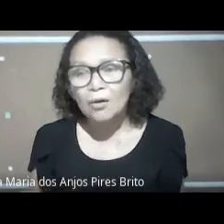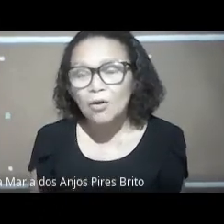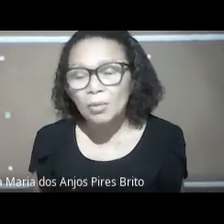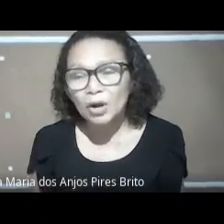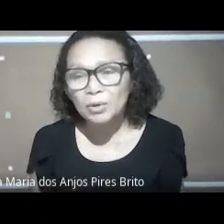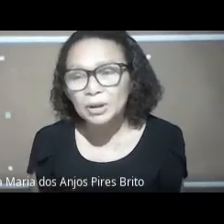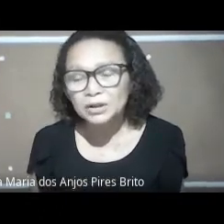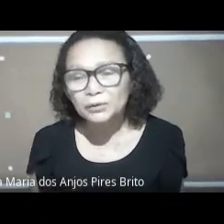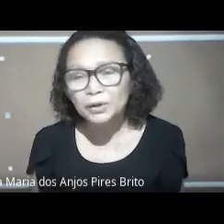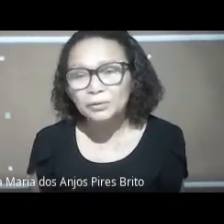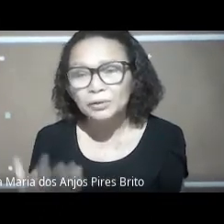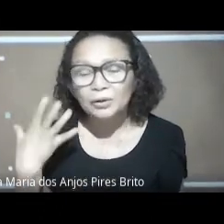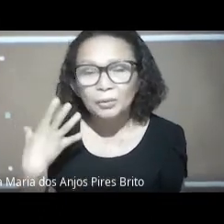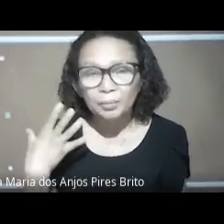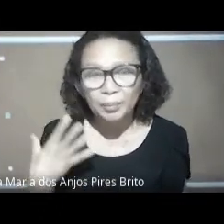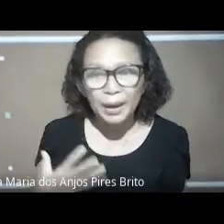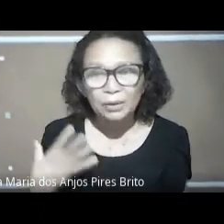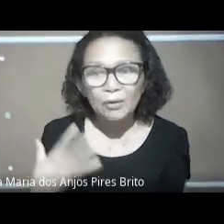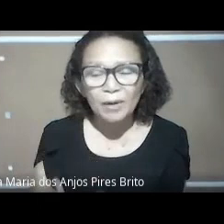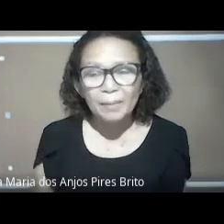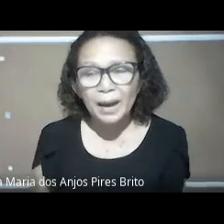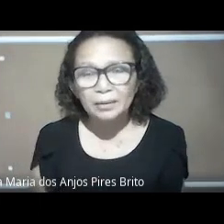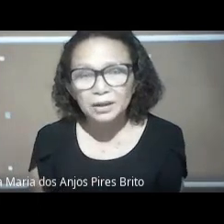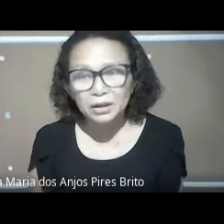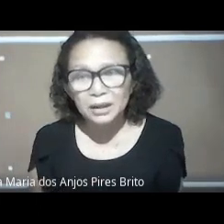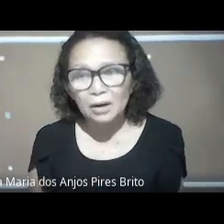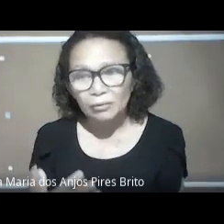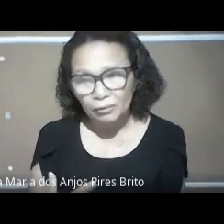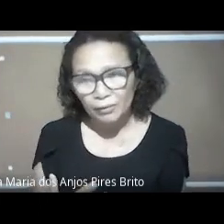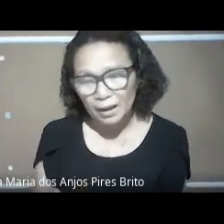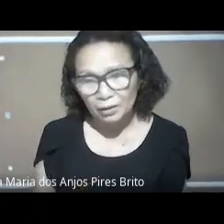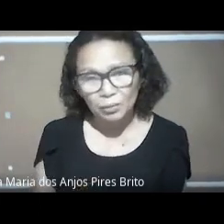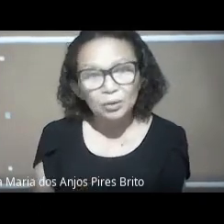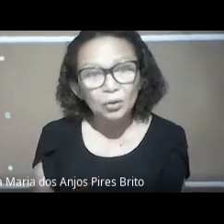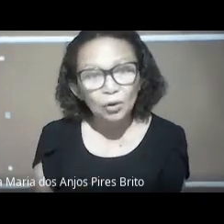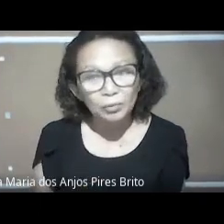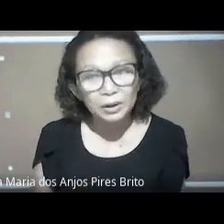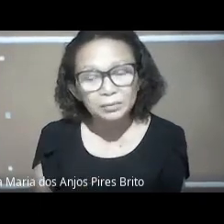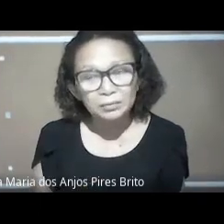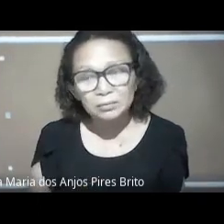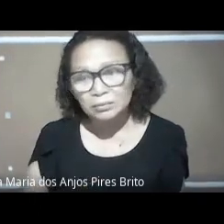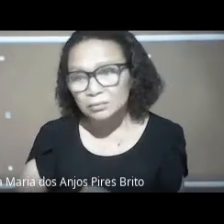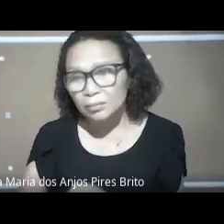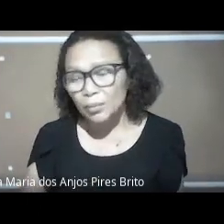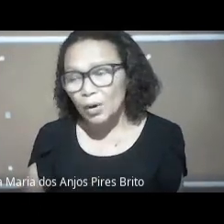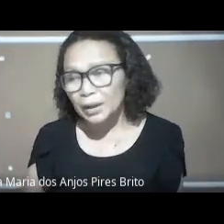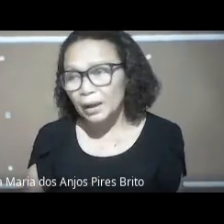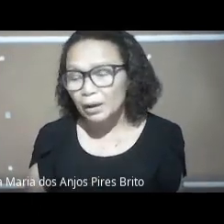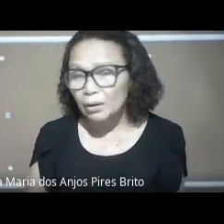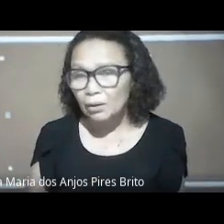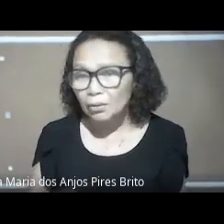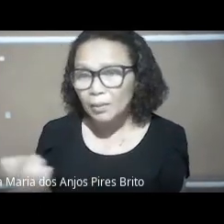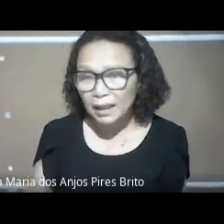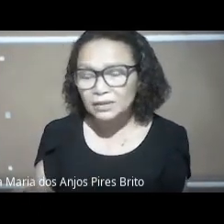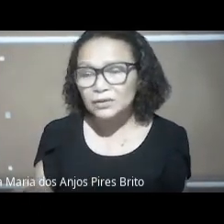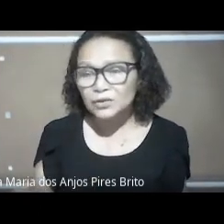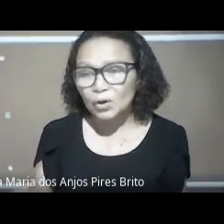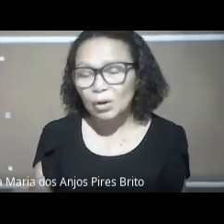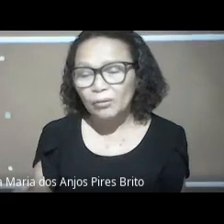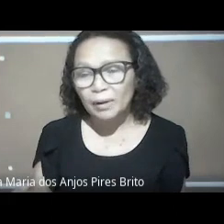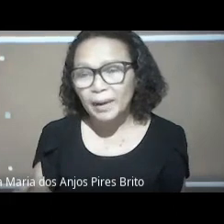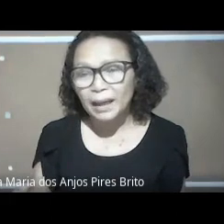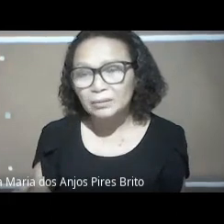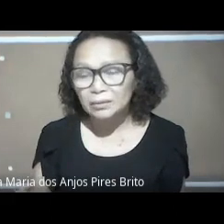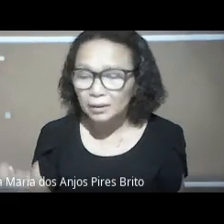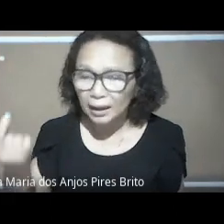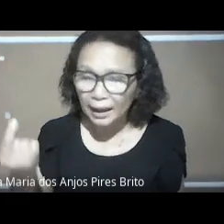identificar. Como que eu me identifico? Pelo alfabeto digital, falando o meu nome, porque uma das funções